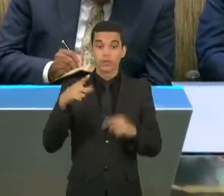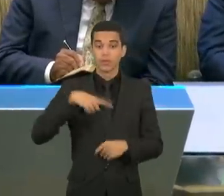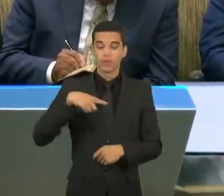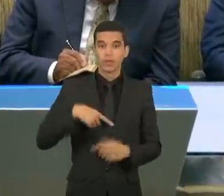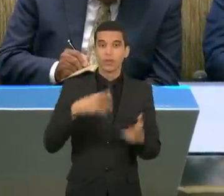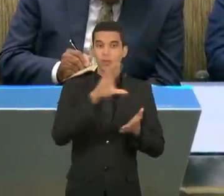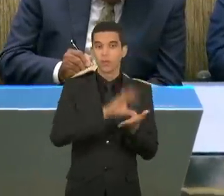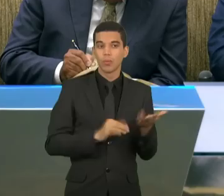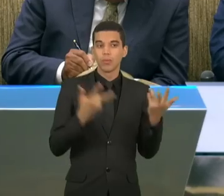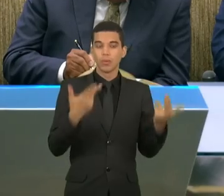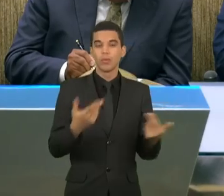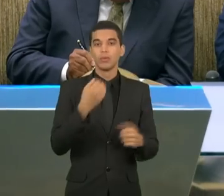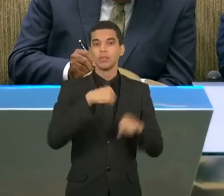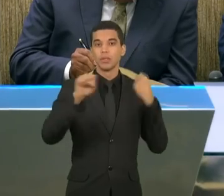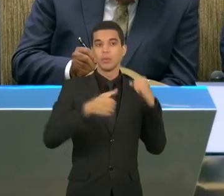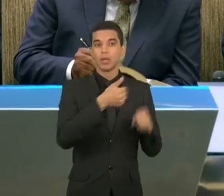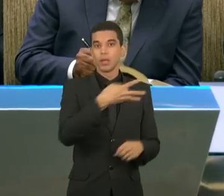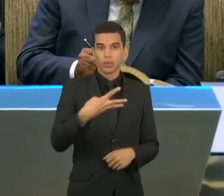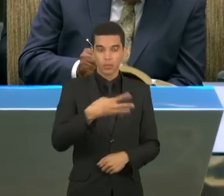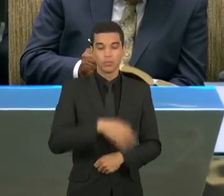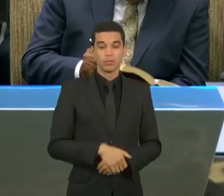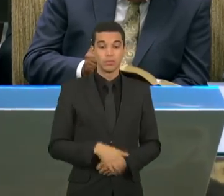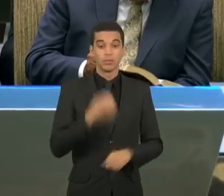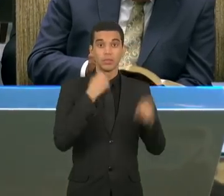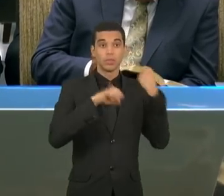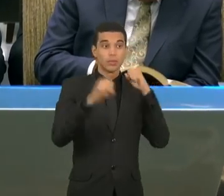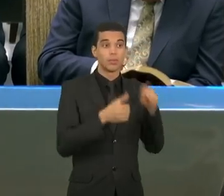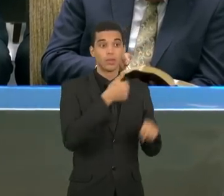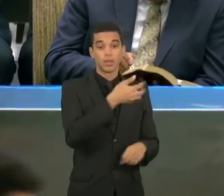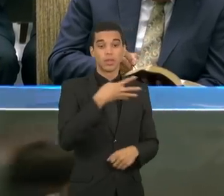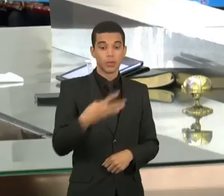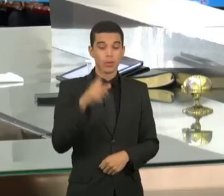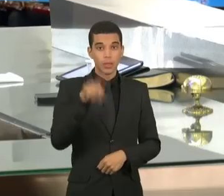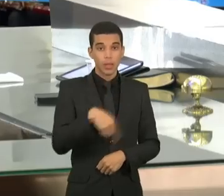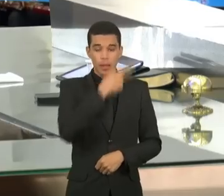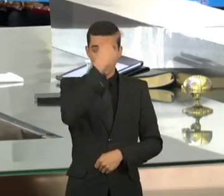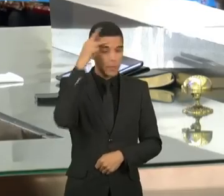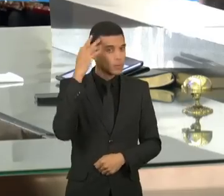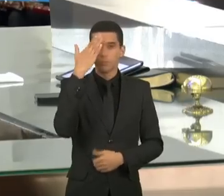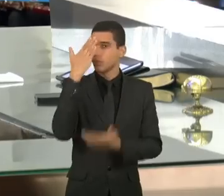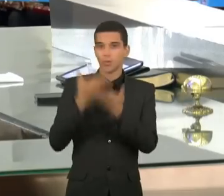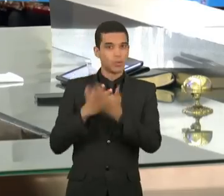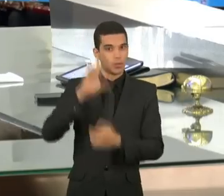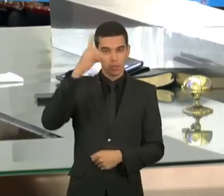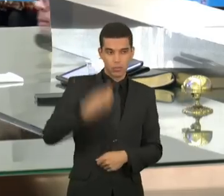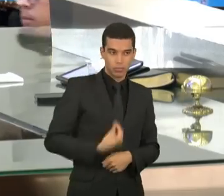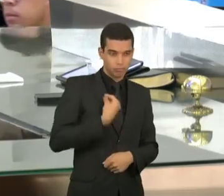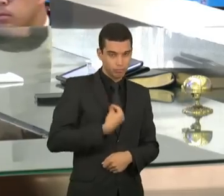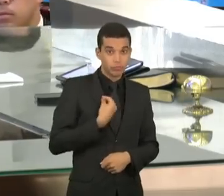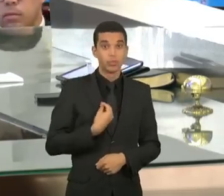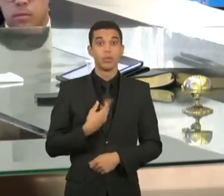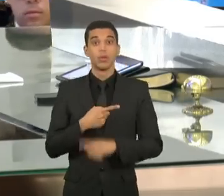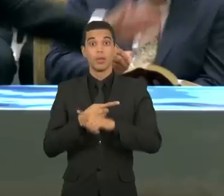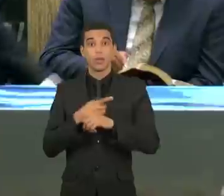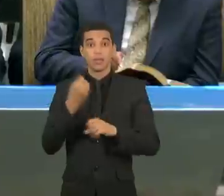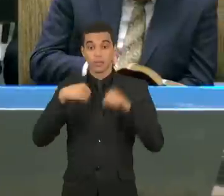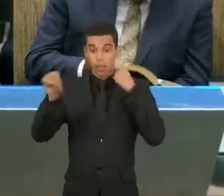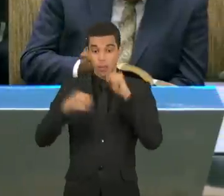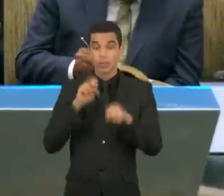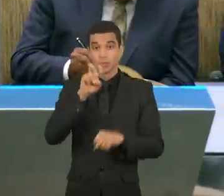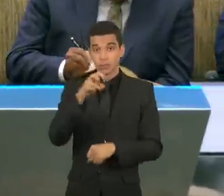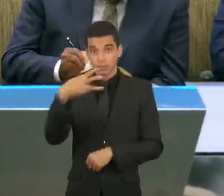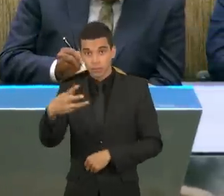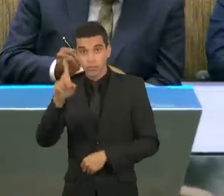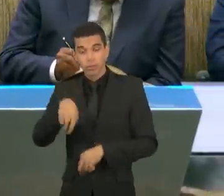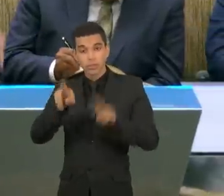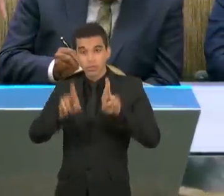salmo 14. O salmo 14 é o salmo do ateísmo prático. O salmo 53 é um salmo diferente,